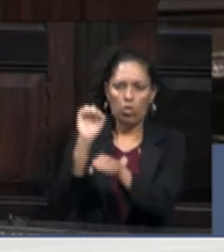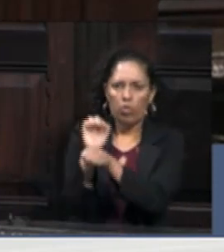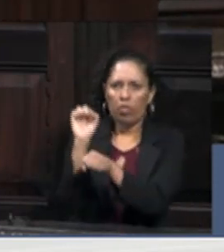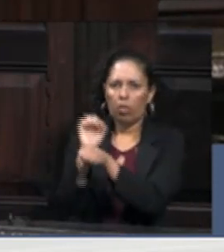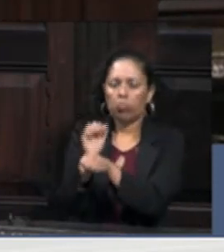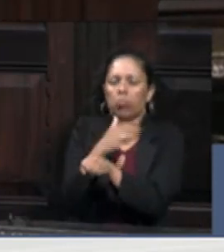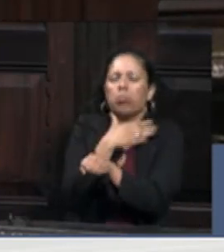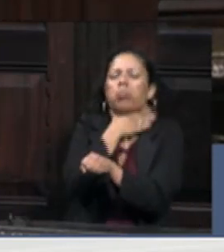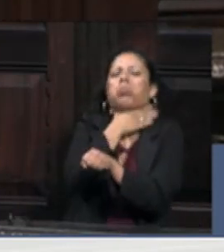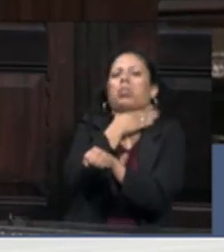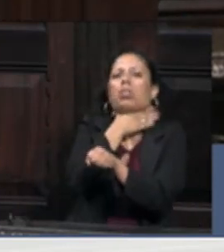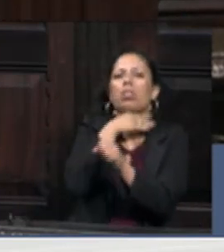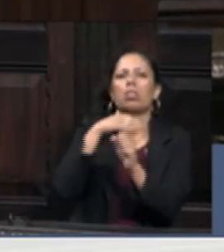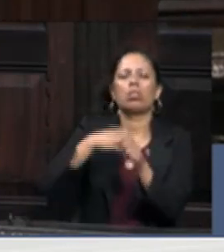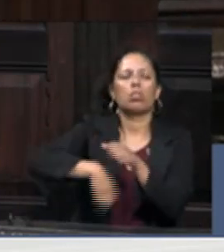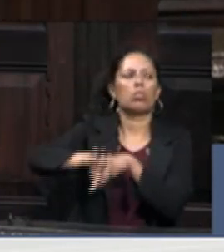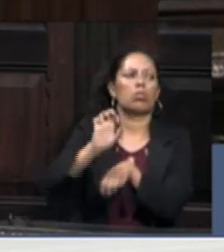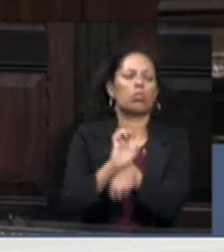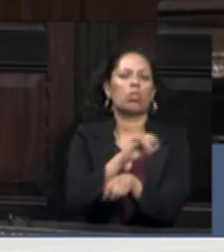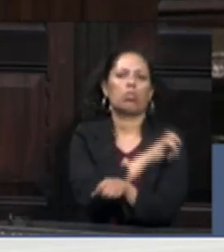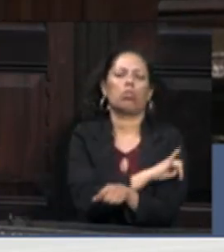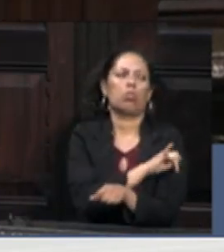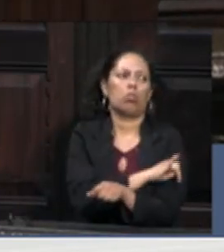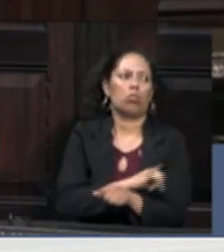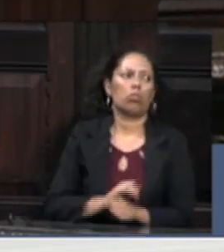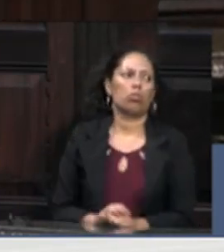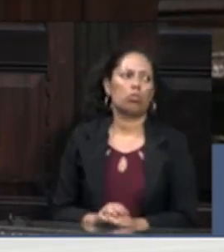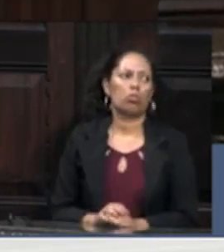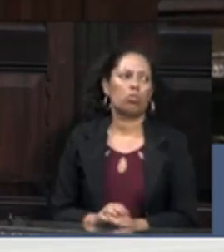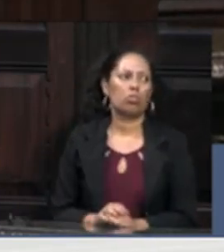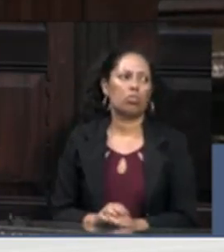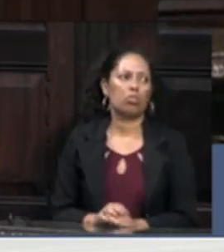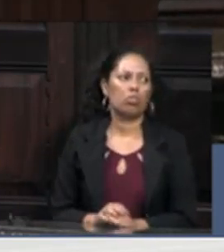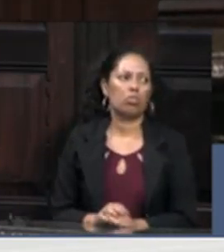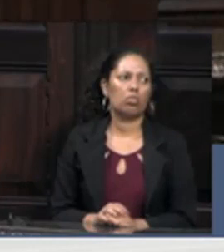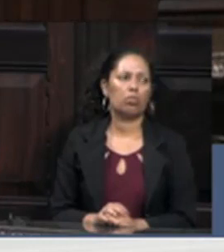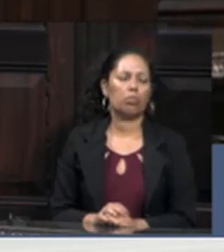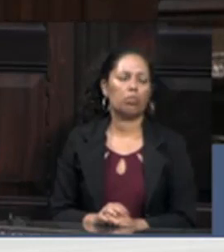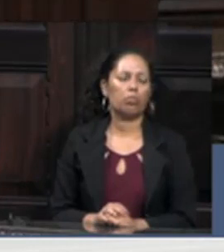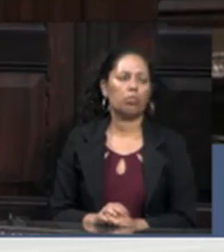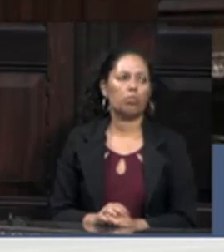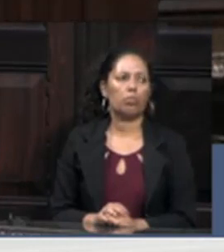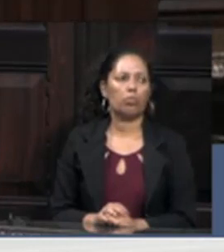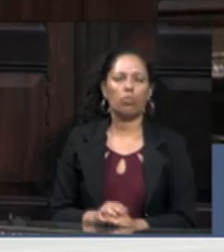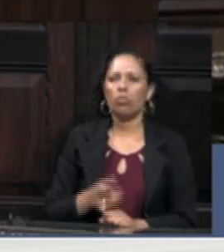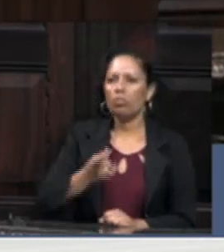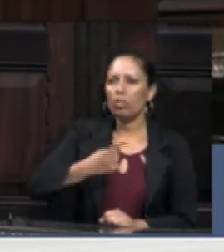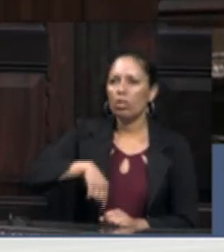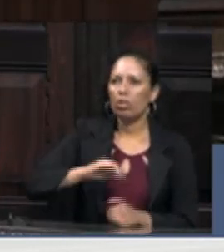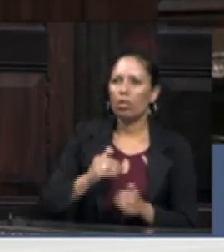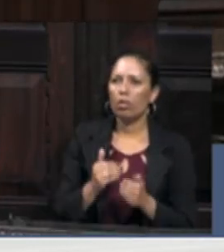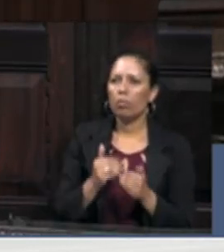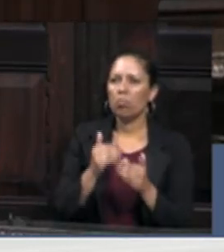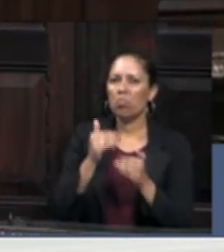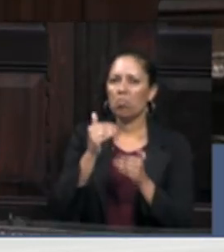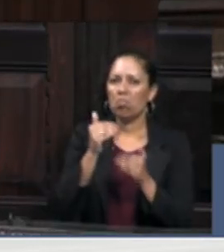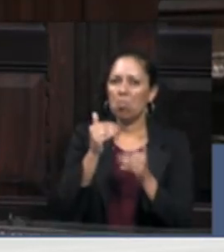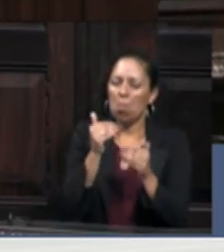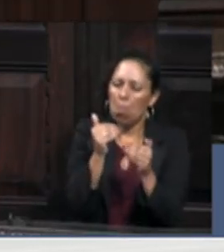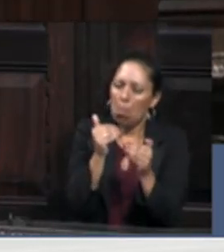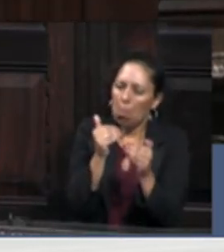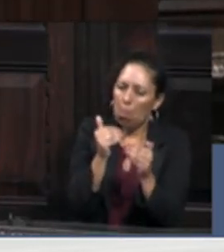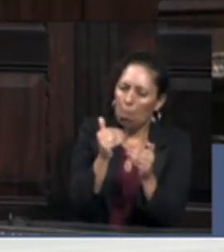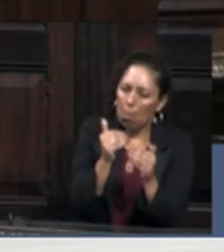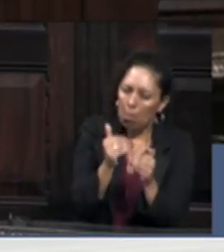Estado. Por mais que sejamos realistas, ou talvez até passando da fronteira do realismo e do